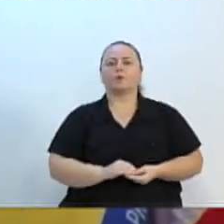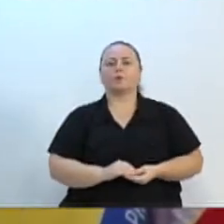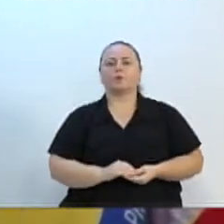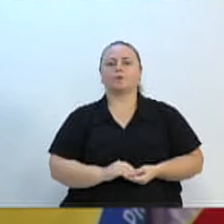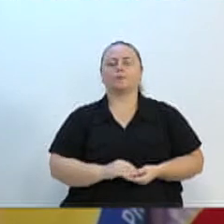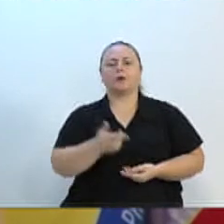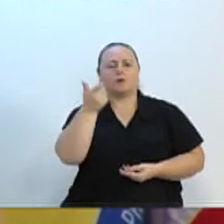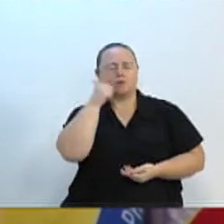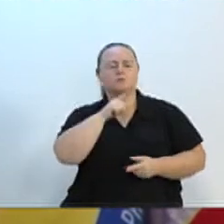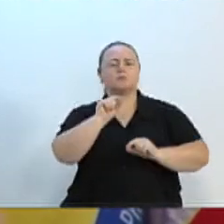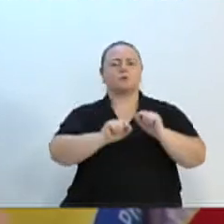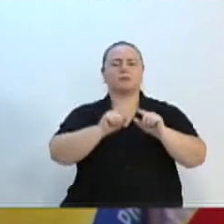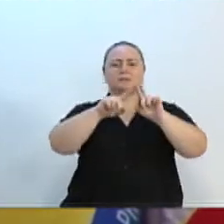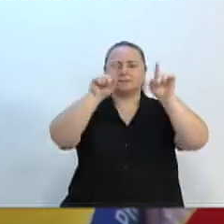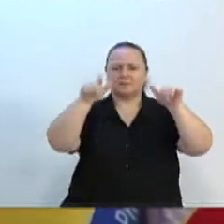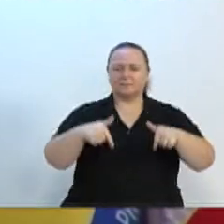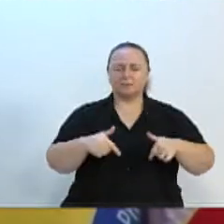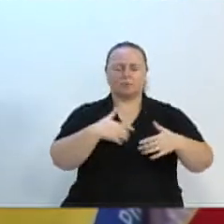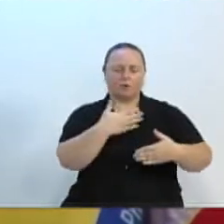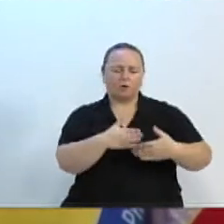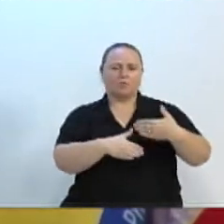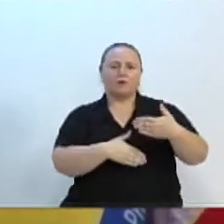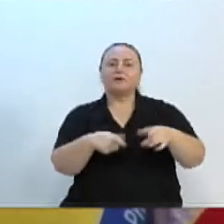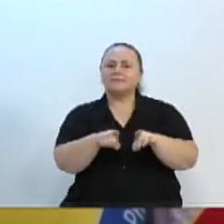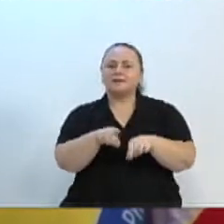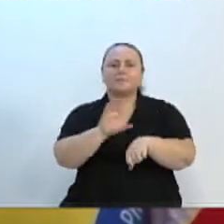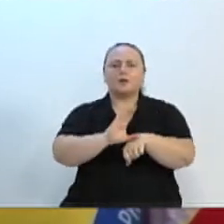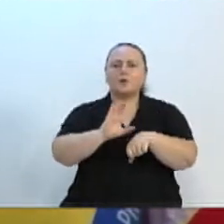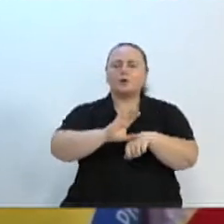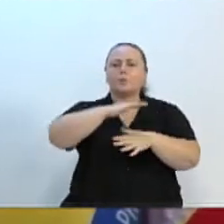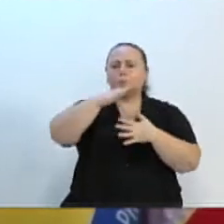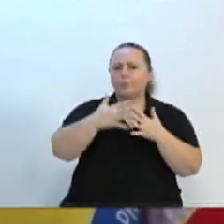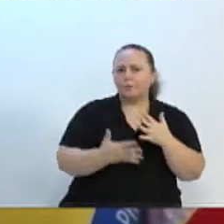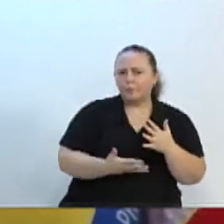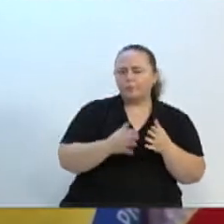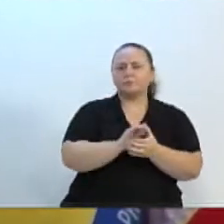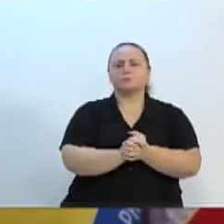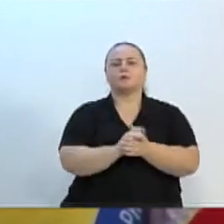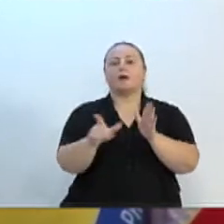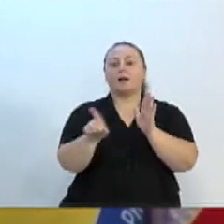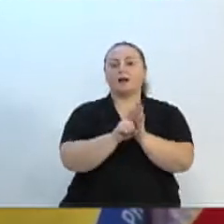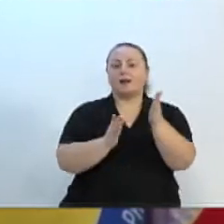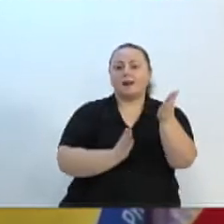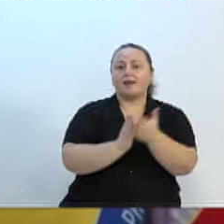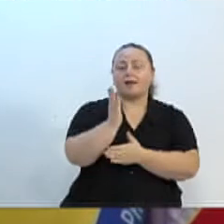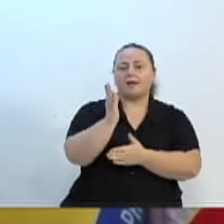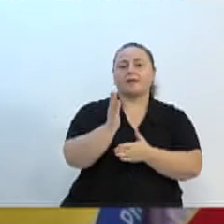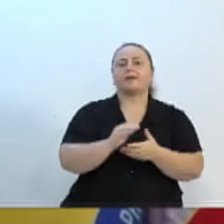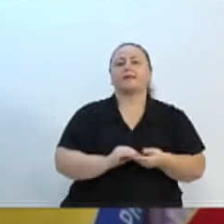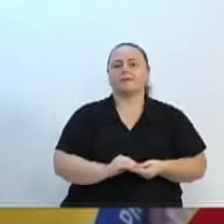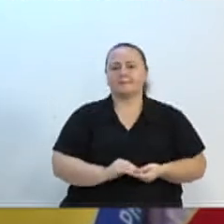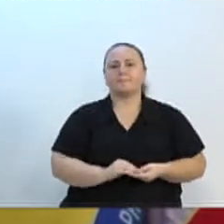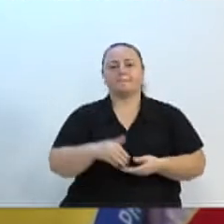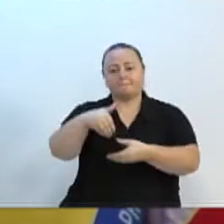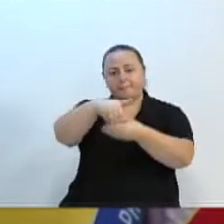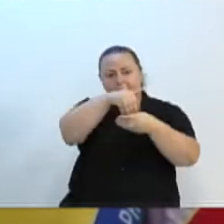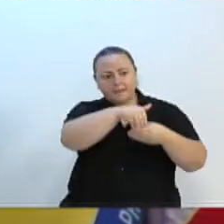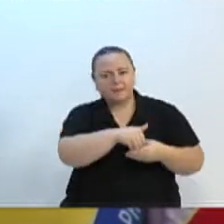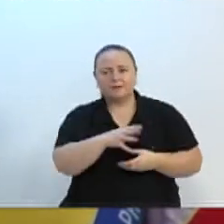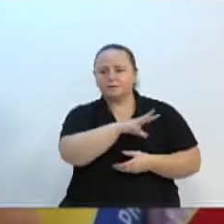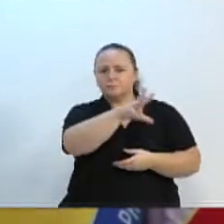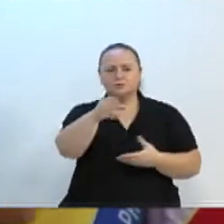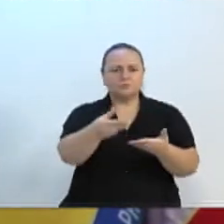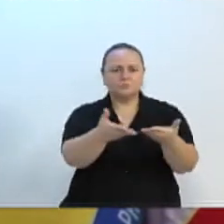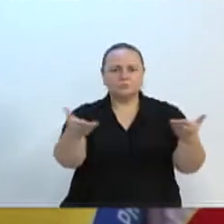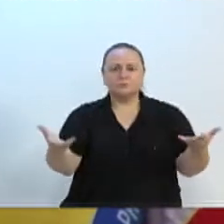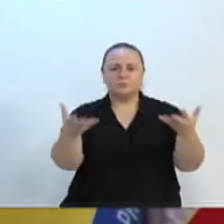preparação de servidores públicos de carreira. Aprovamos nessa casa uma lei da nossa autoria que teve também o voto favorável de todos os colegas